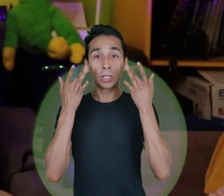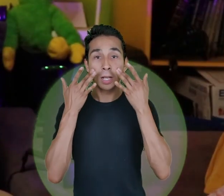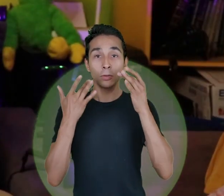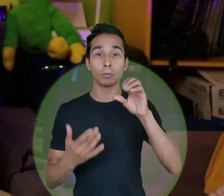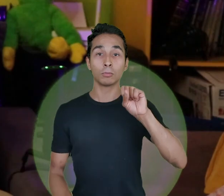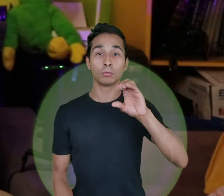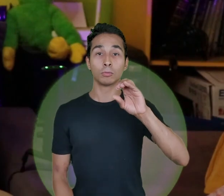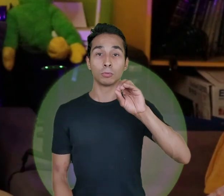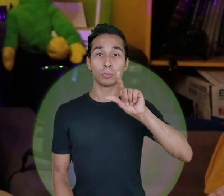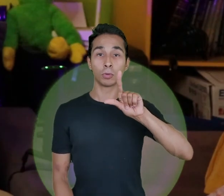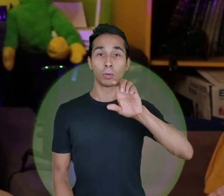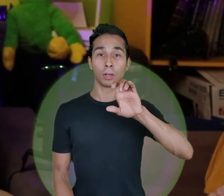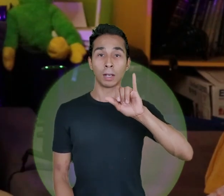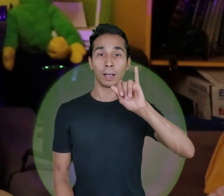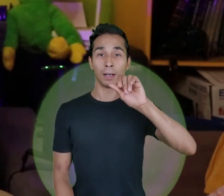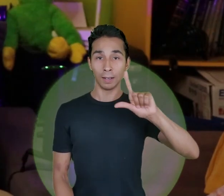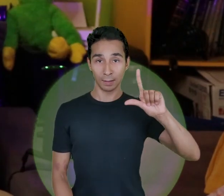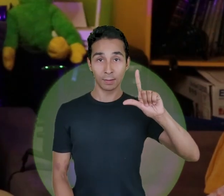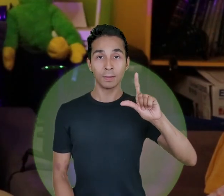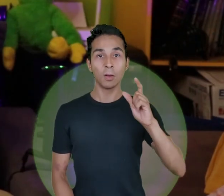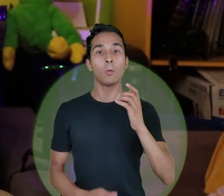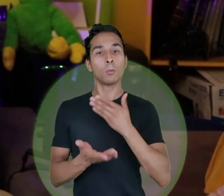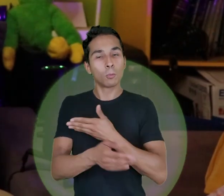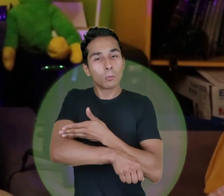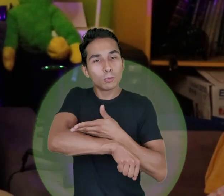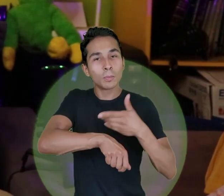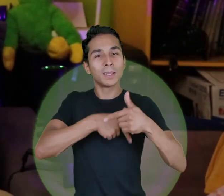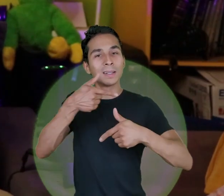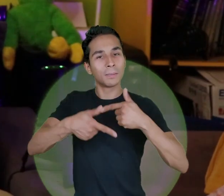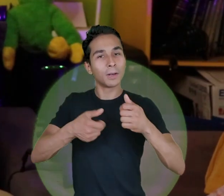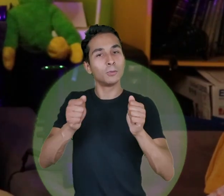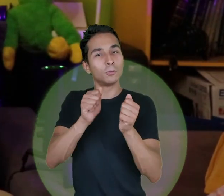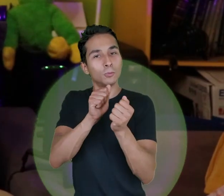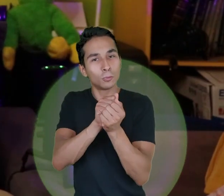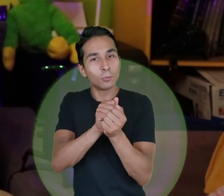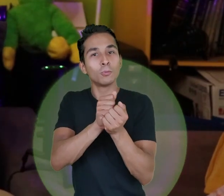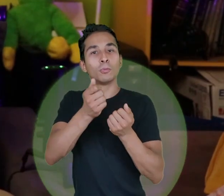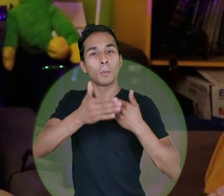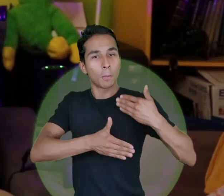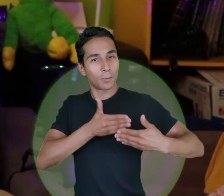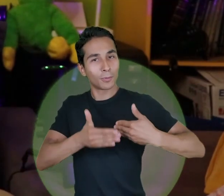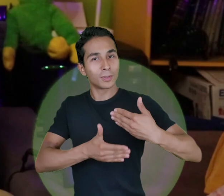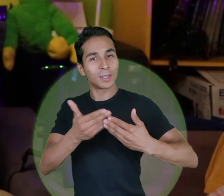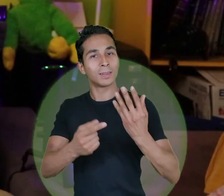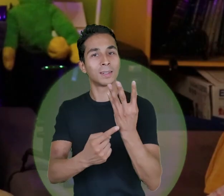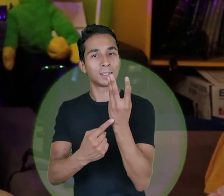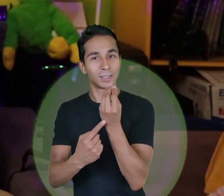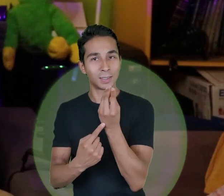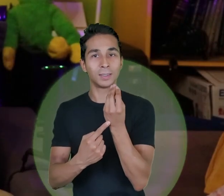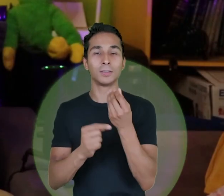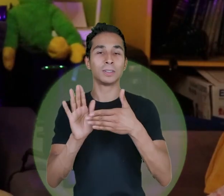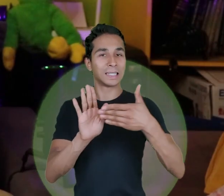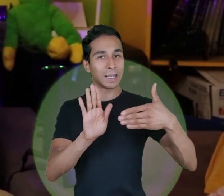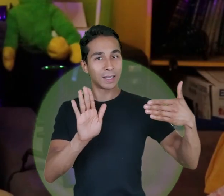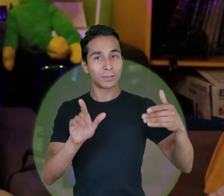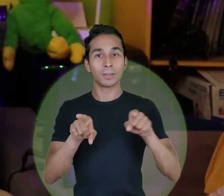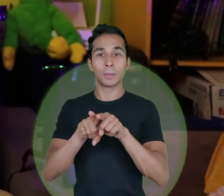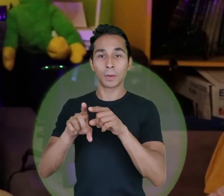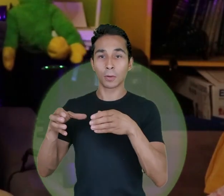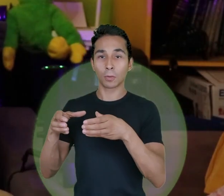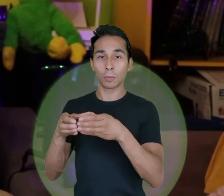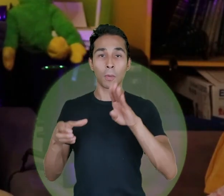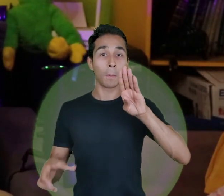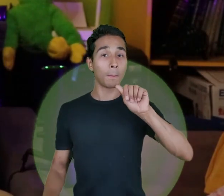que tem toda essa cultura, né, de comunidade nos seus processos artísticos e estéticos. A gente tem o